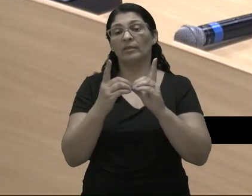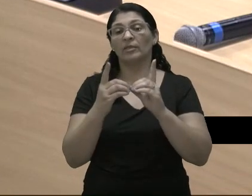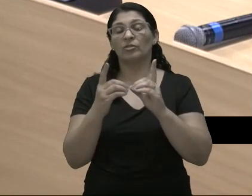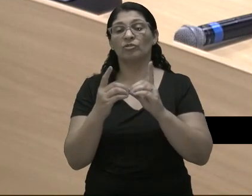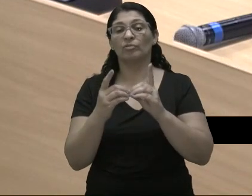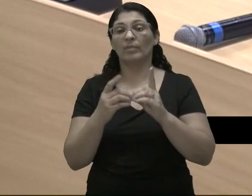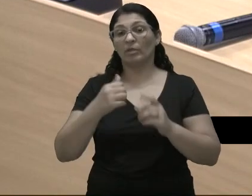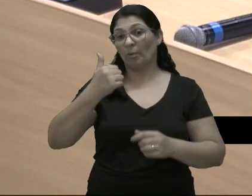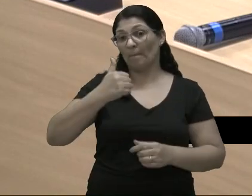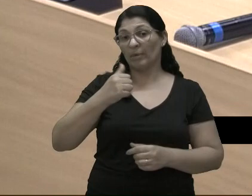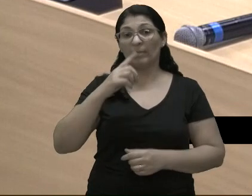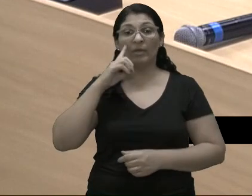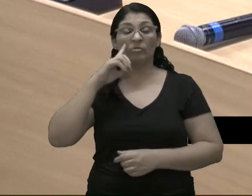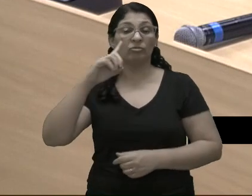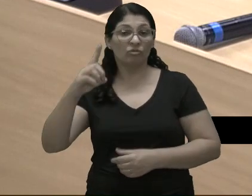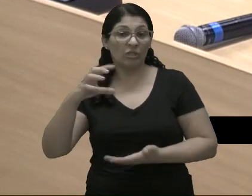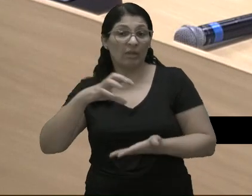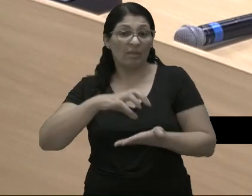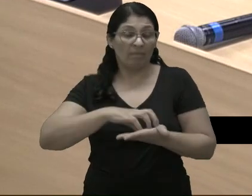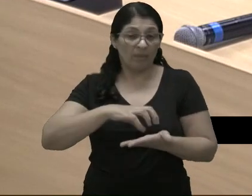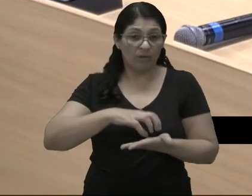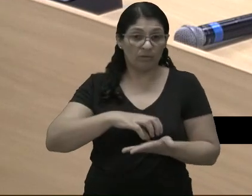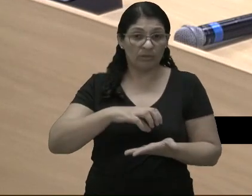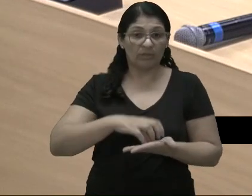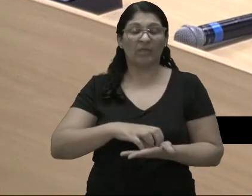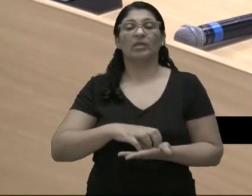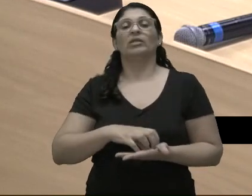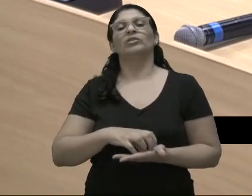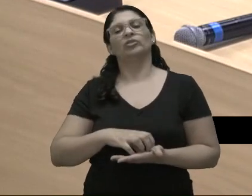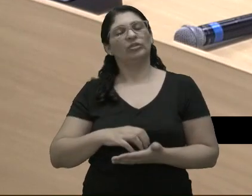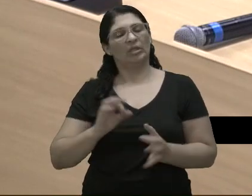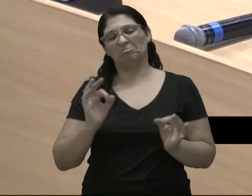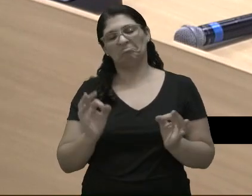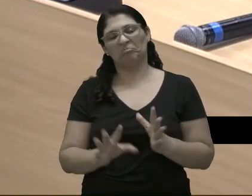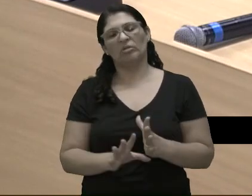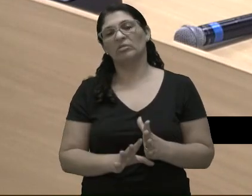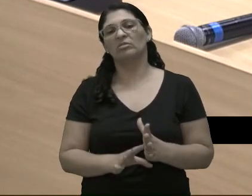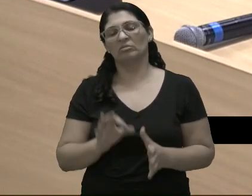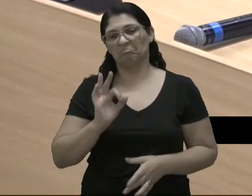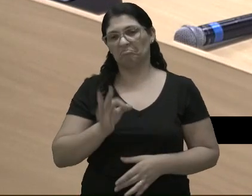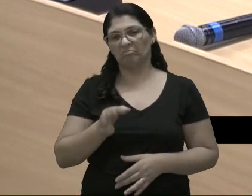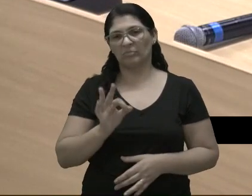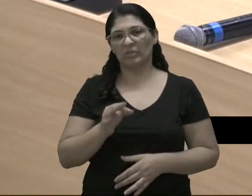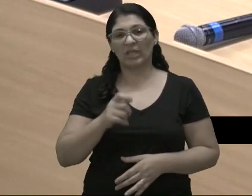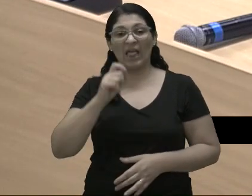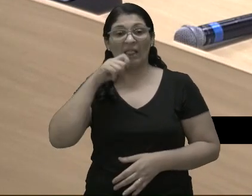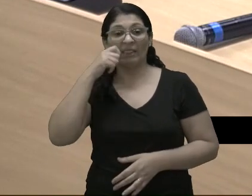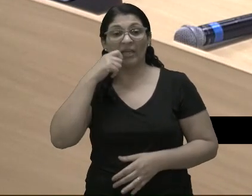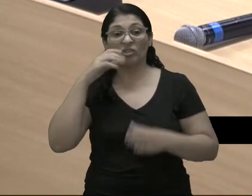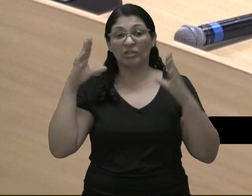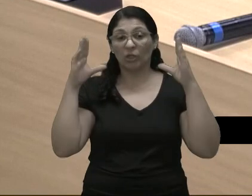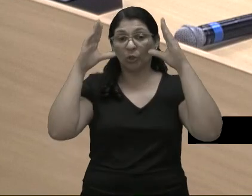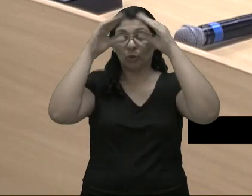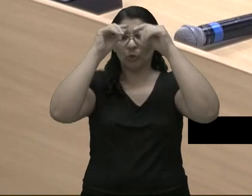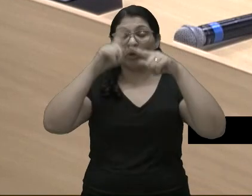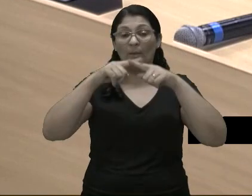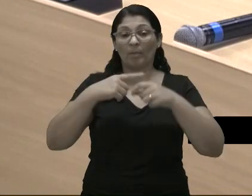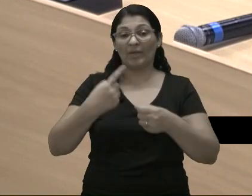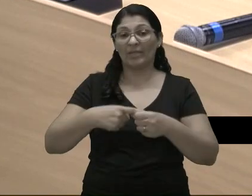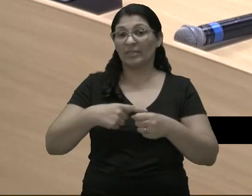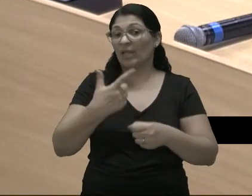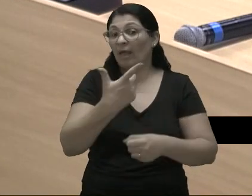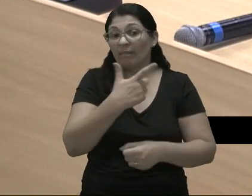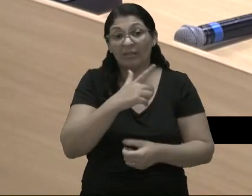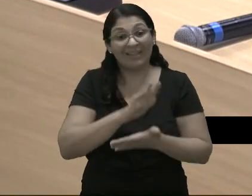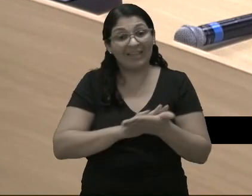da unidade está no plano de trabalho, está no edital, está tudo. É do dentista noturno, porque a cidade não tem nenhuma